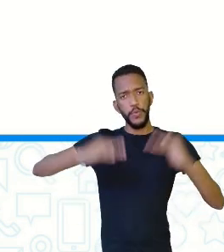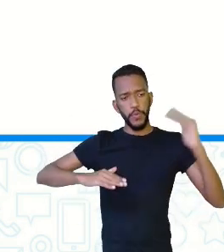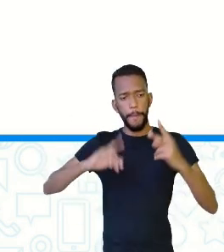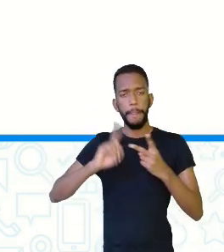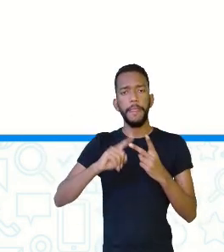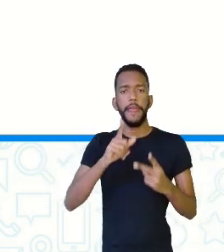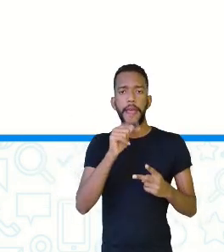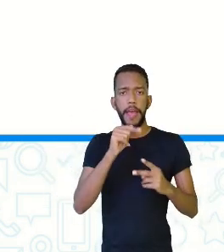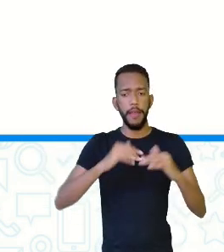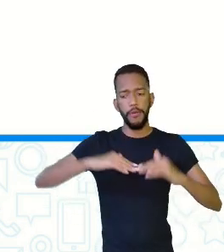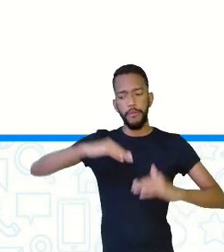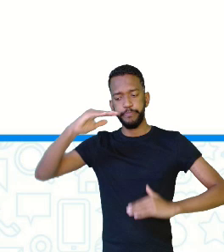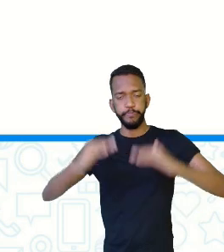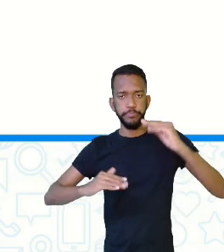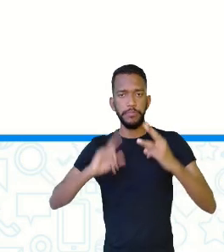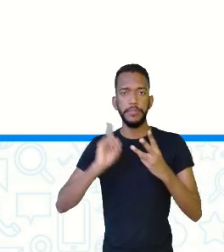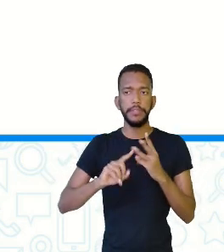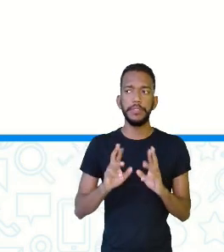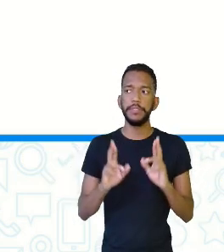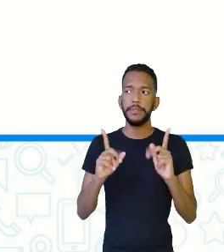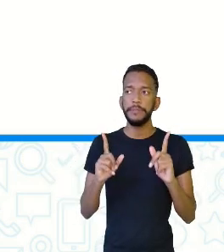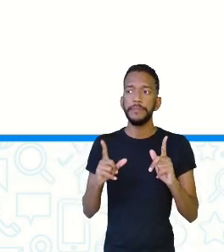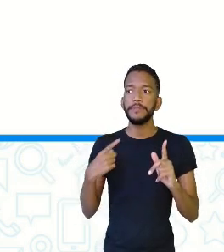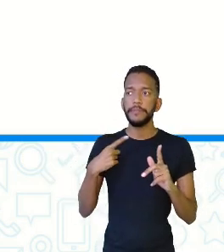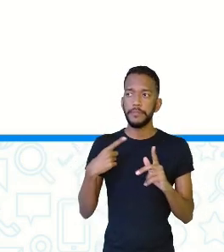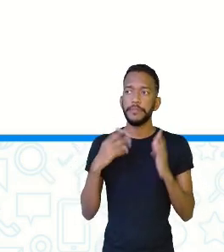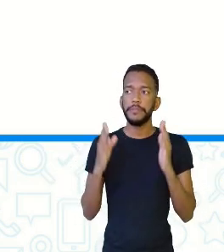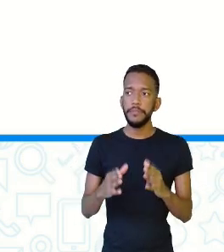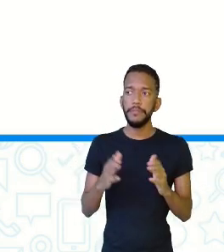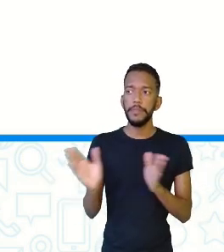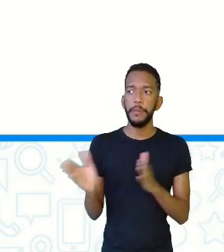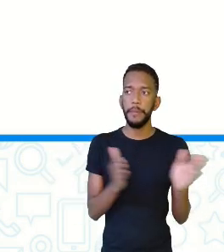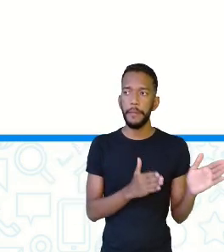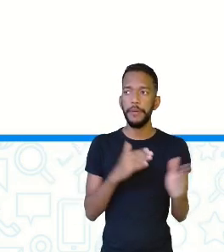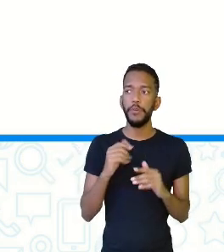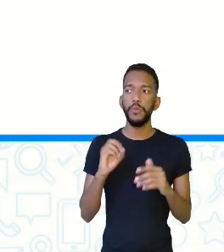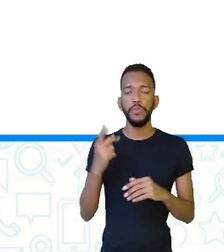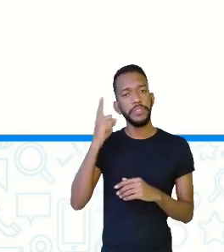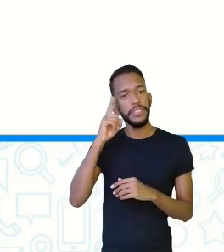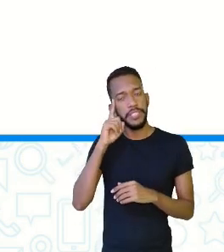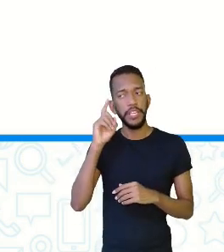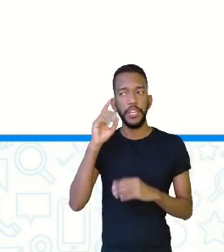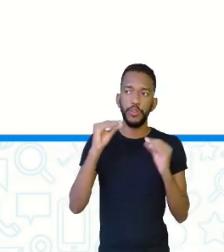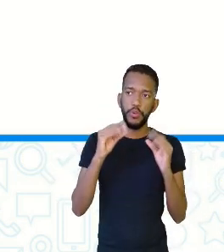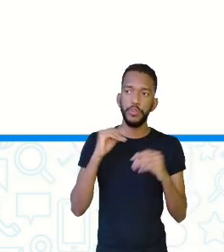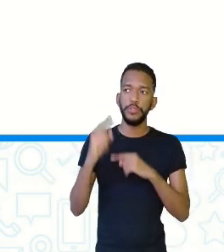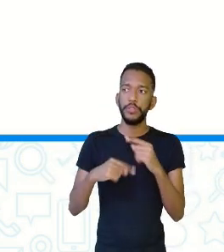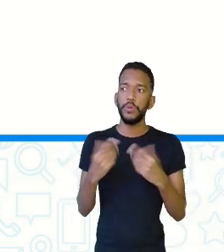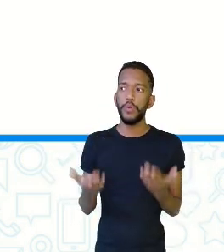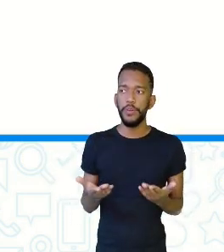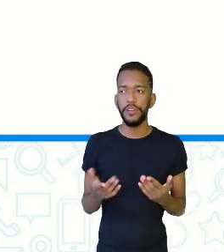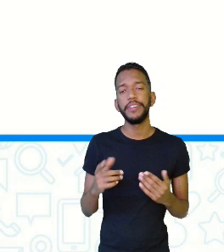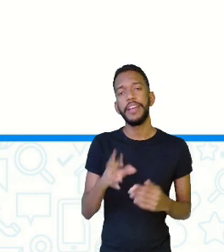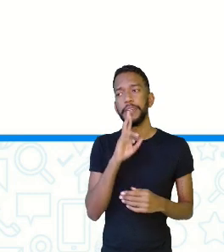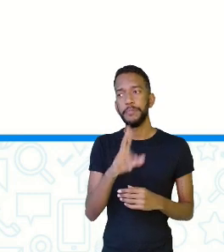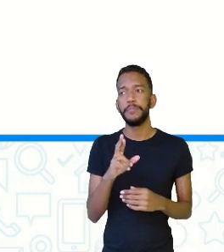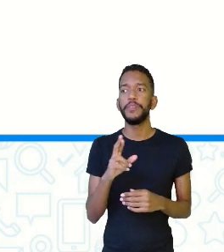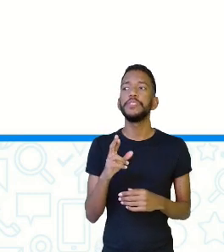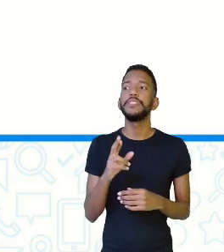É a divisão climática da Terra? A mudança das estações do ano ou a sucessão de dias e noites?